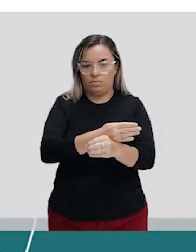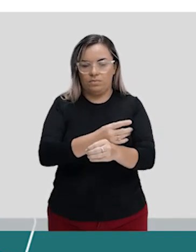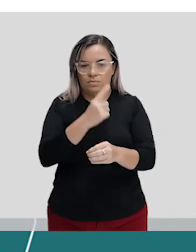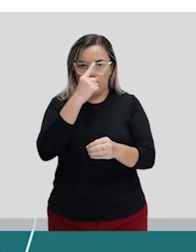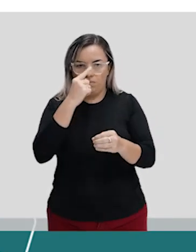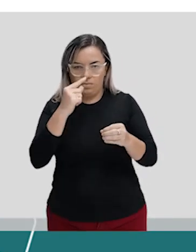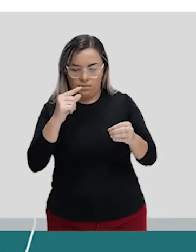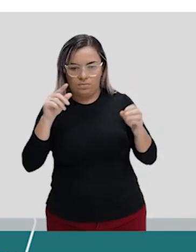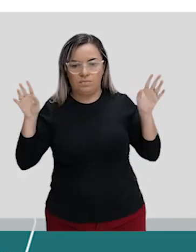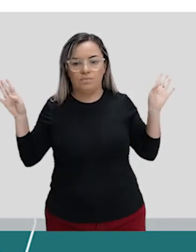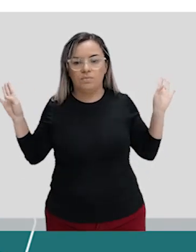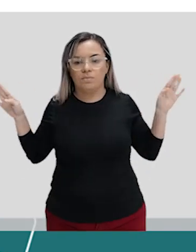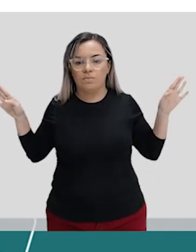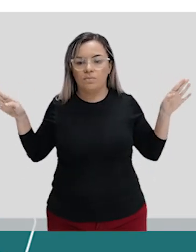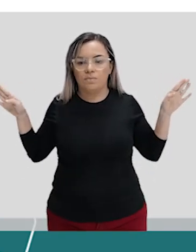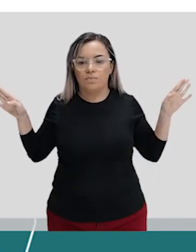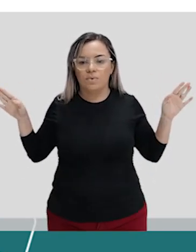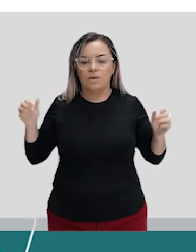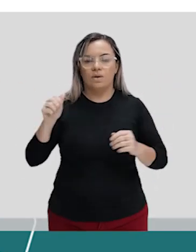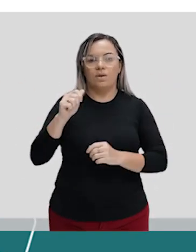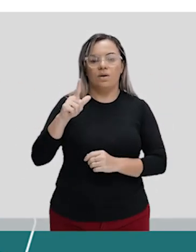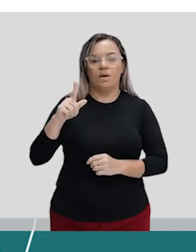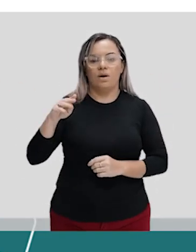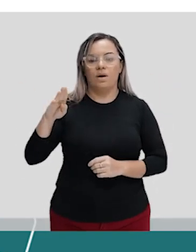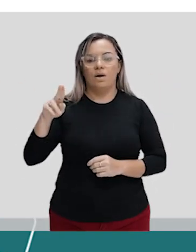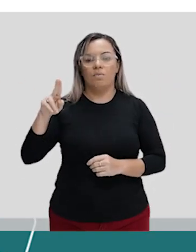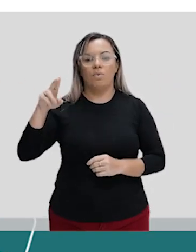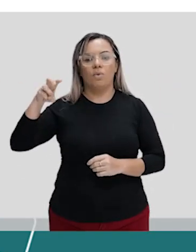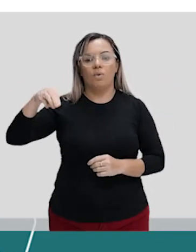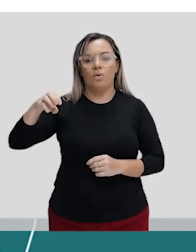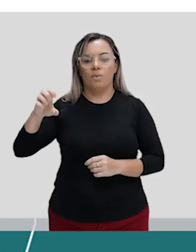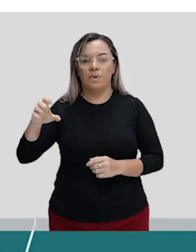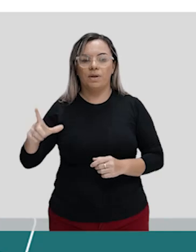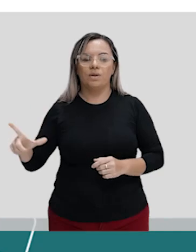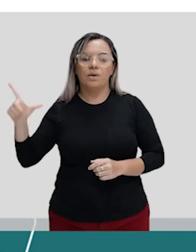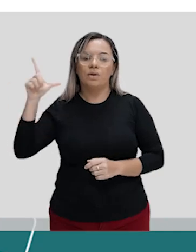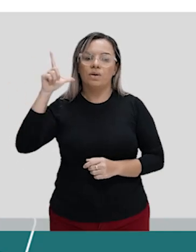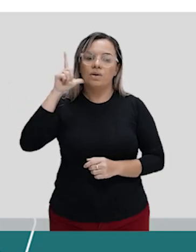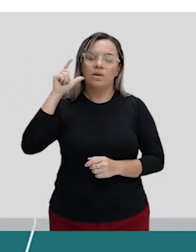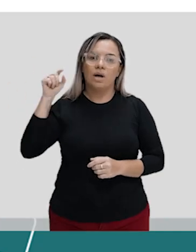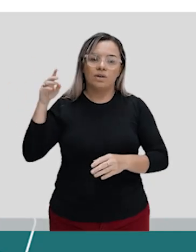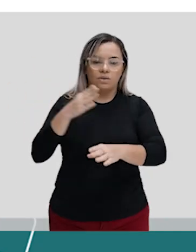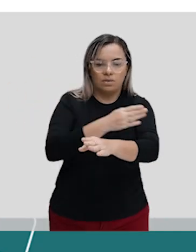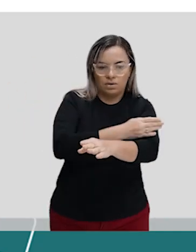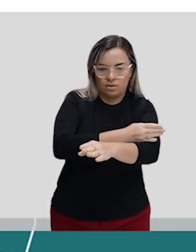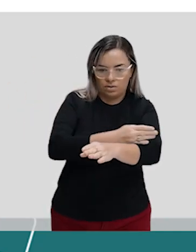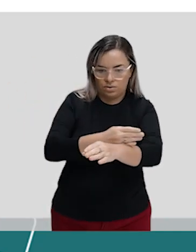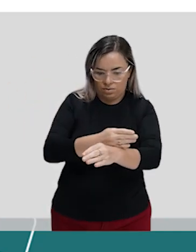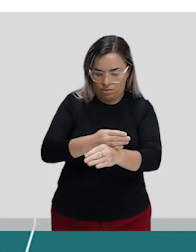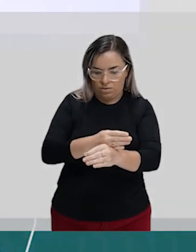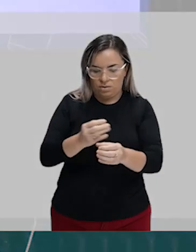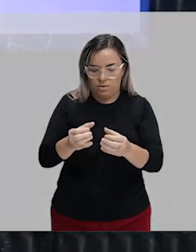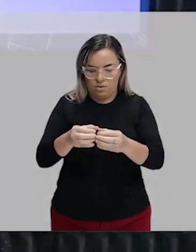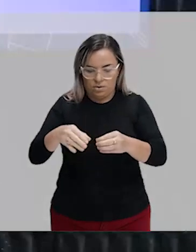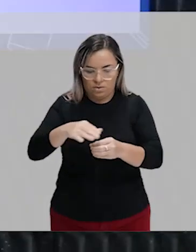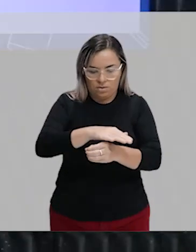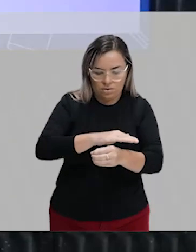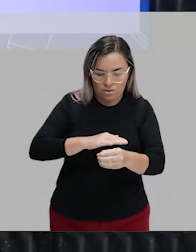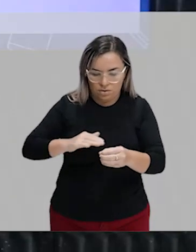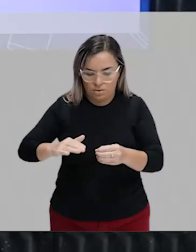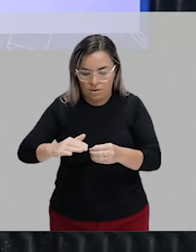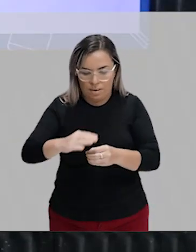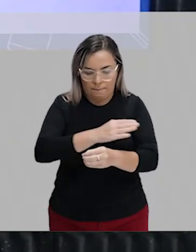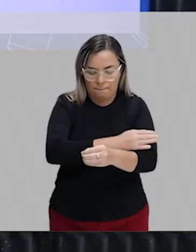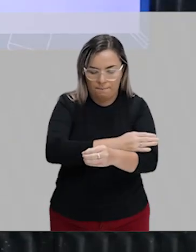albume, tá? Do latim significa albus, que quer dizer branco. Ele era um dos materiais orgânicos mais